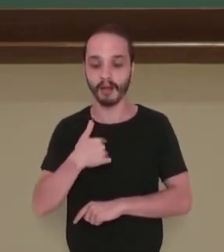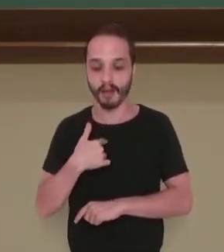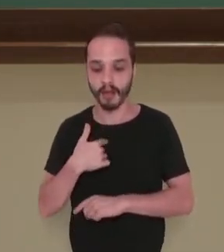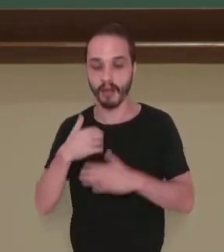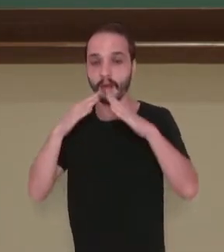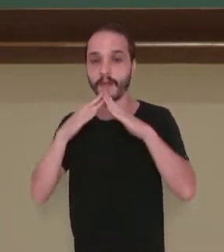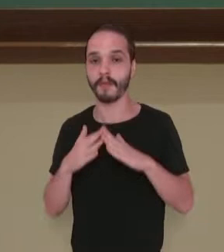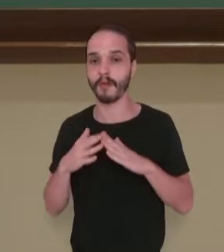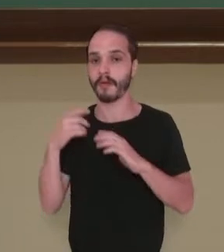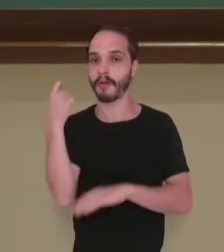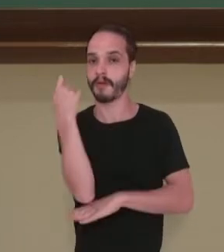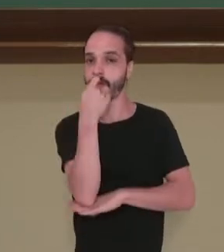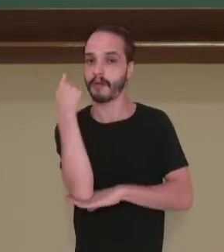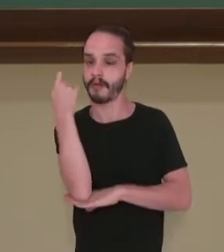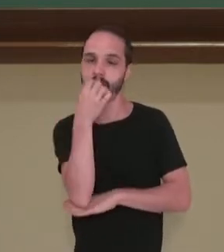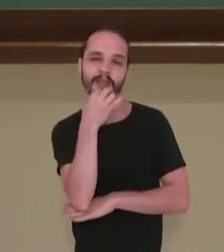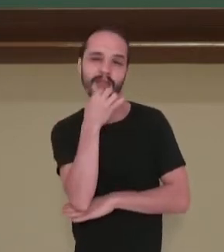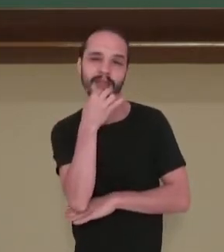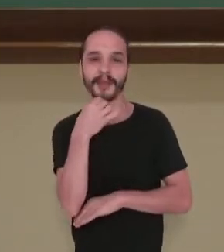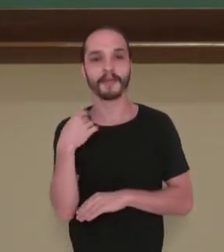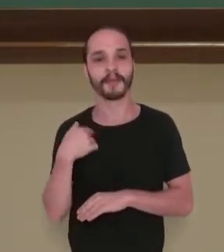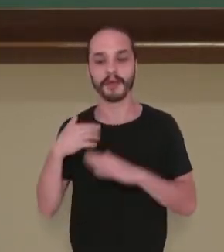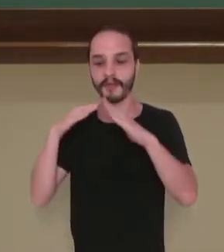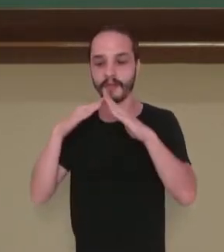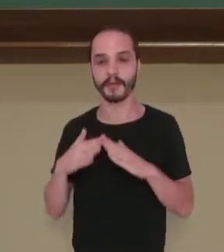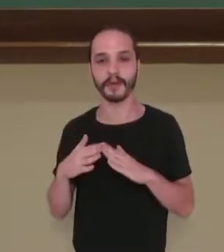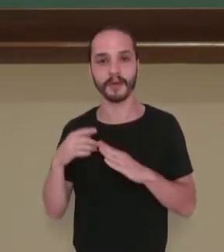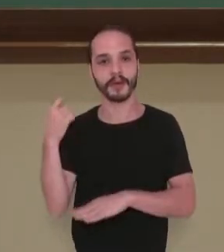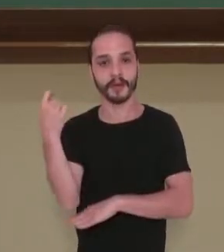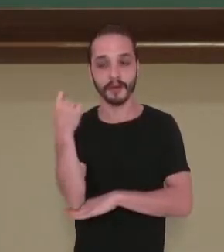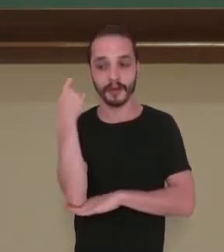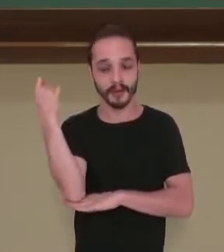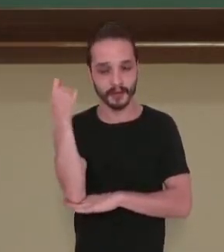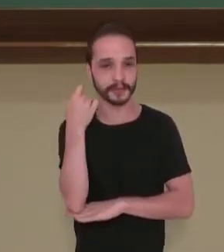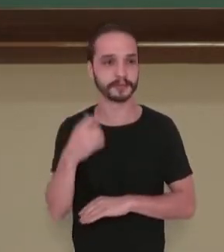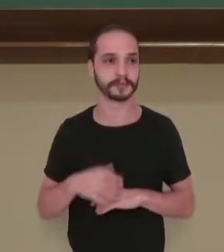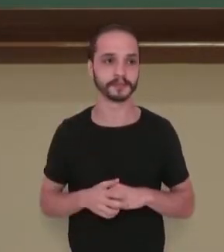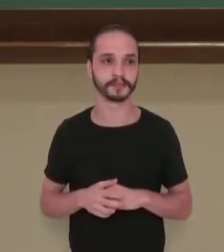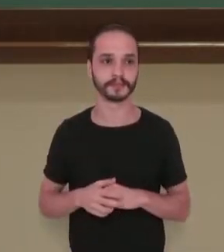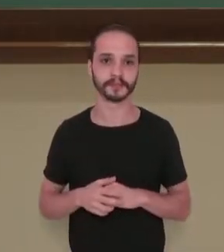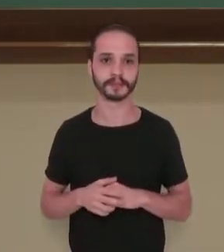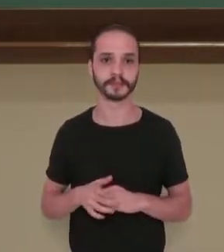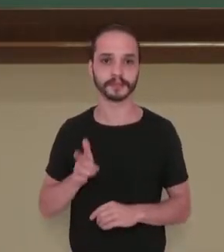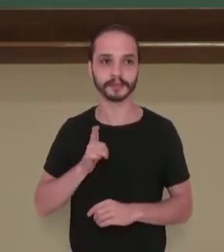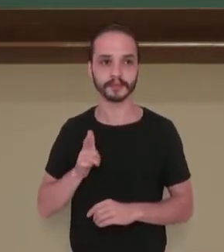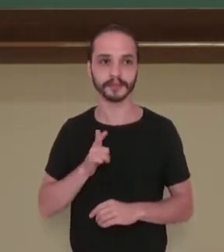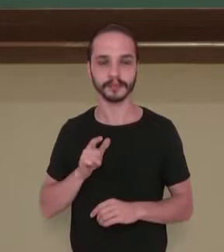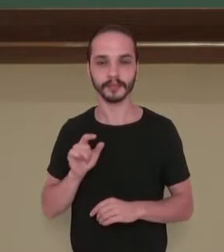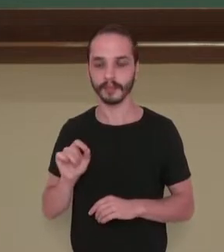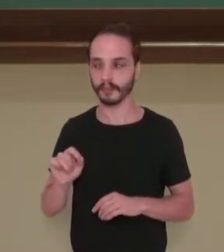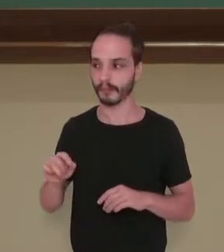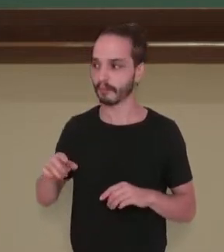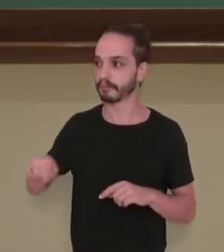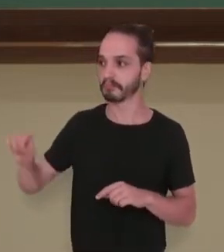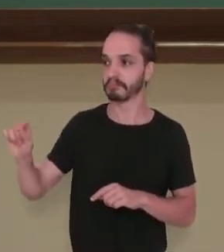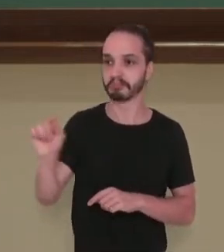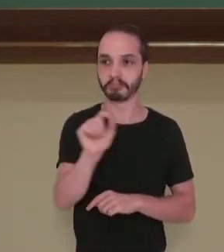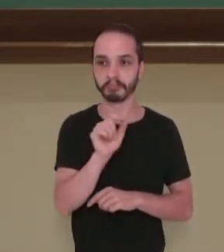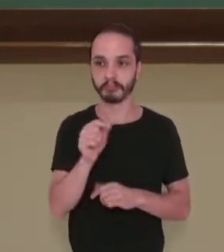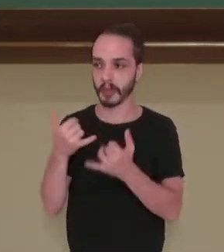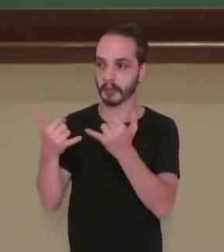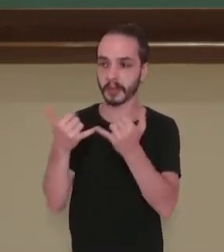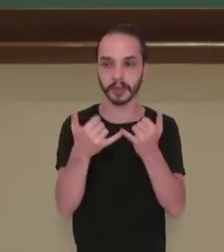que moro lá no Rio Grande do Sul, né, tenho todo esse entorno, mas eu